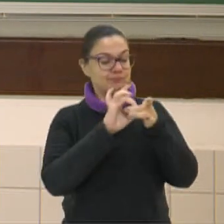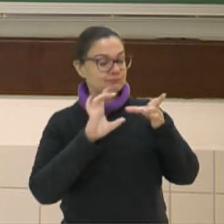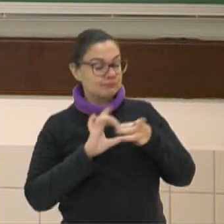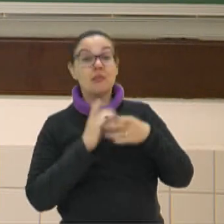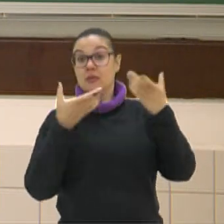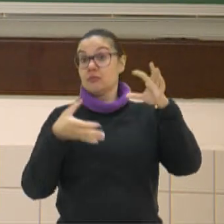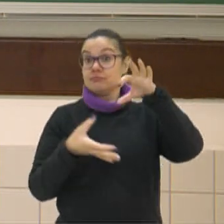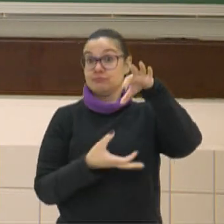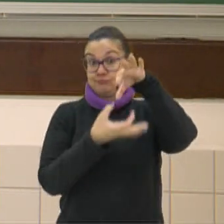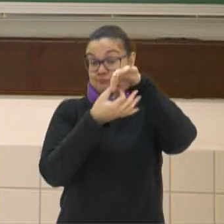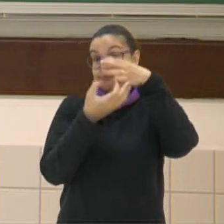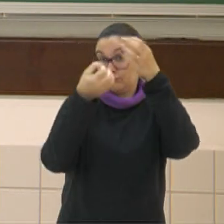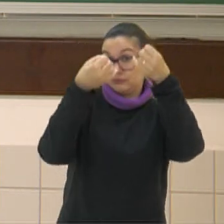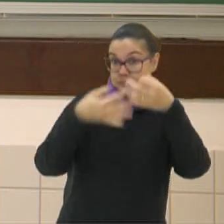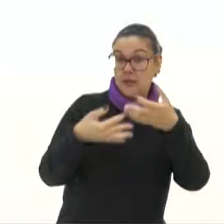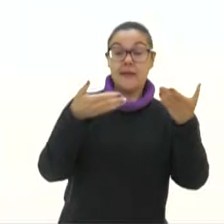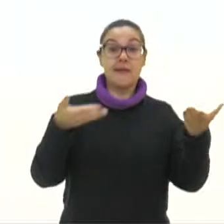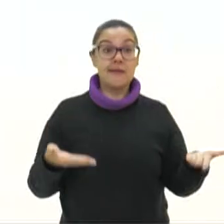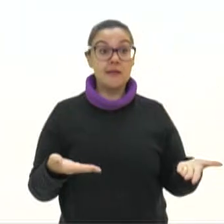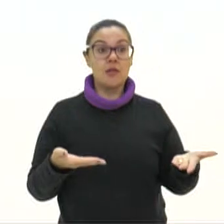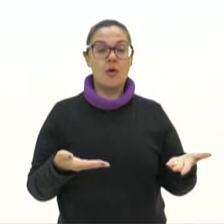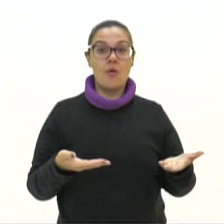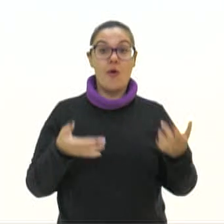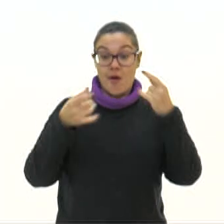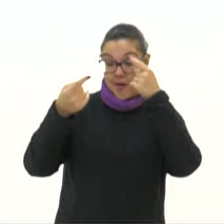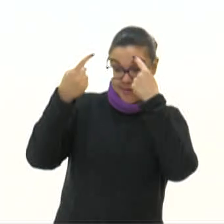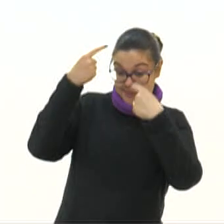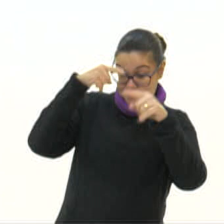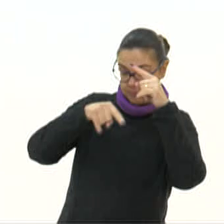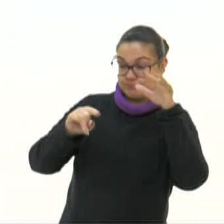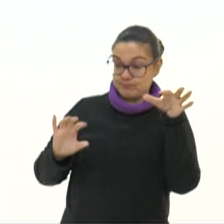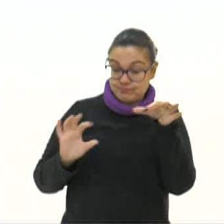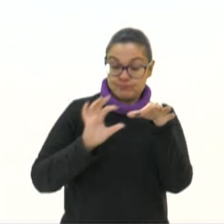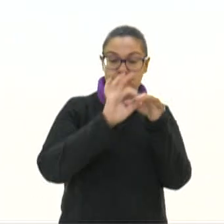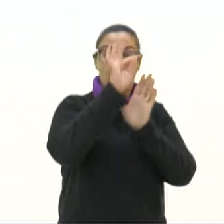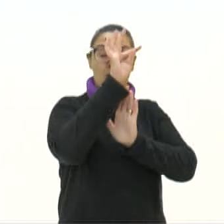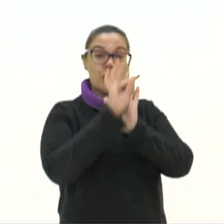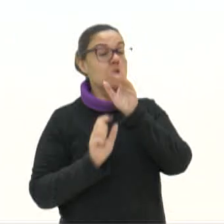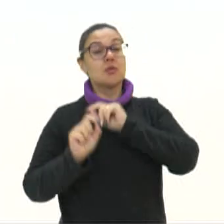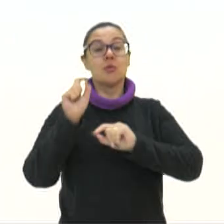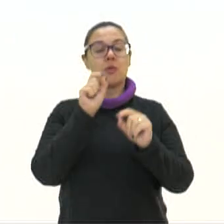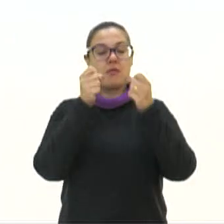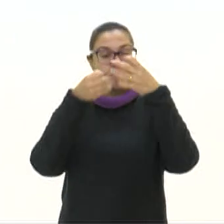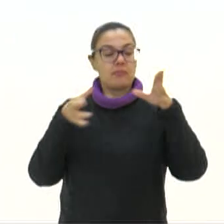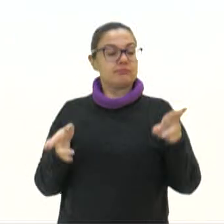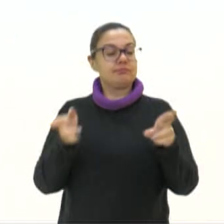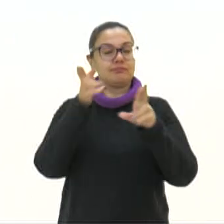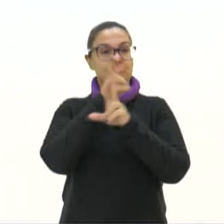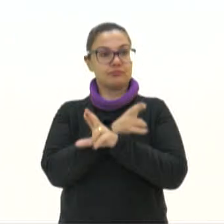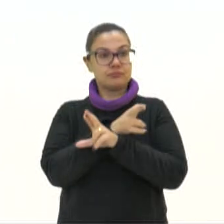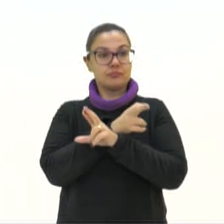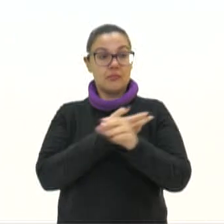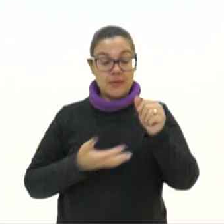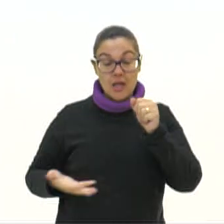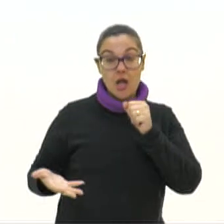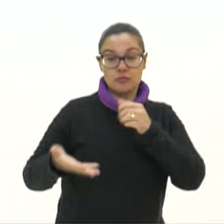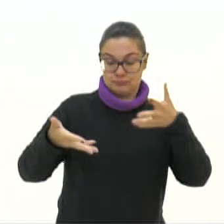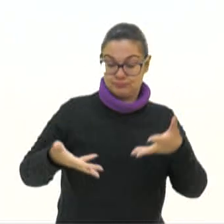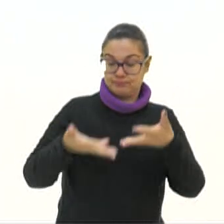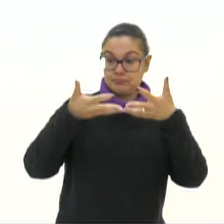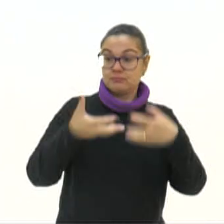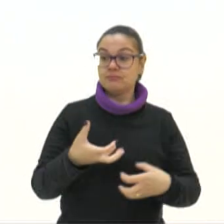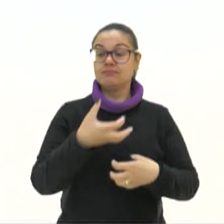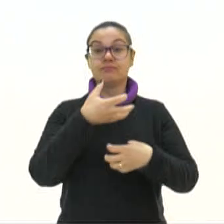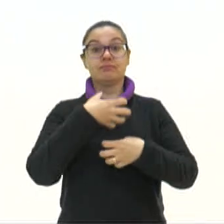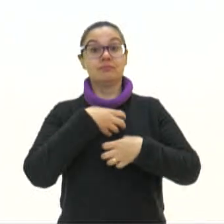A pergunta aqui era o seguinte: as ideias veiculadas no texto se organizam estabelecendo relações que atuam na construção do